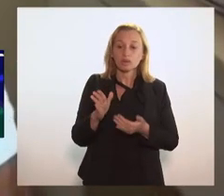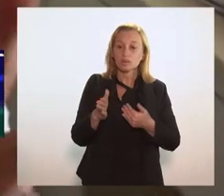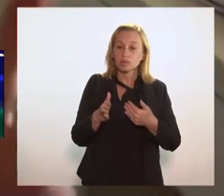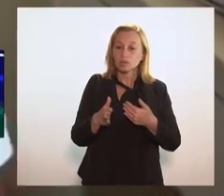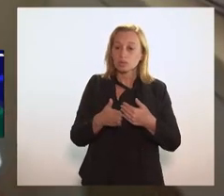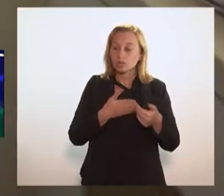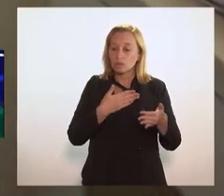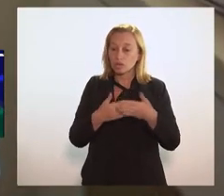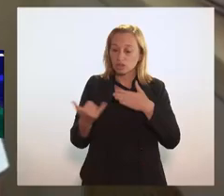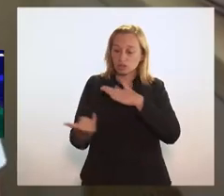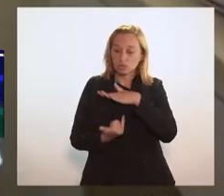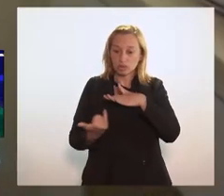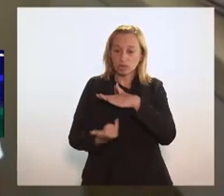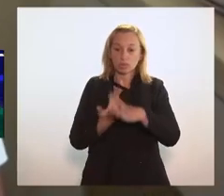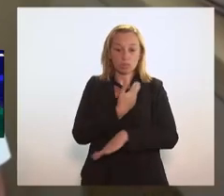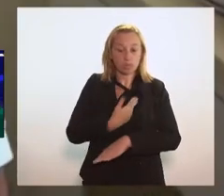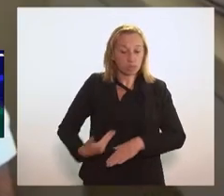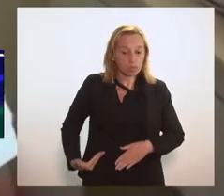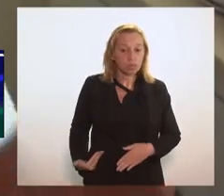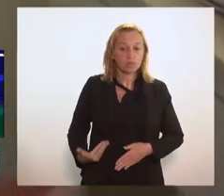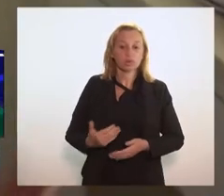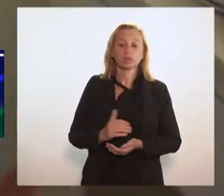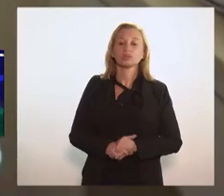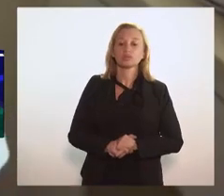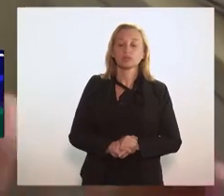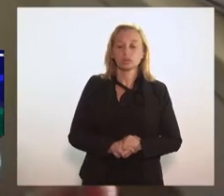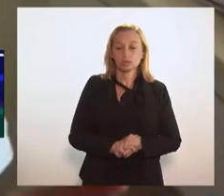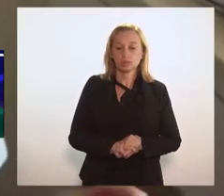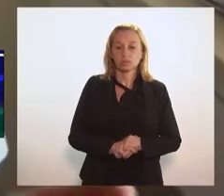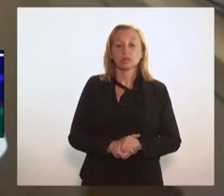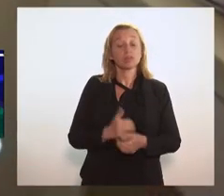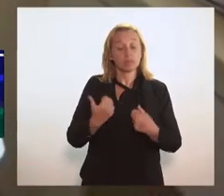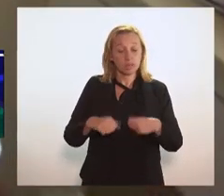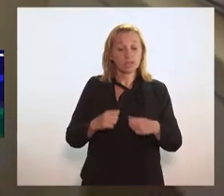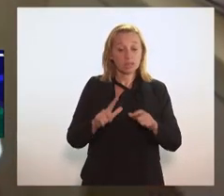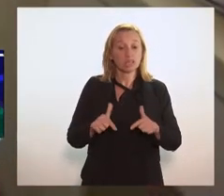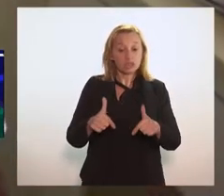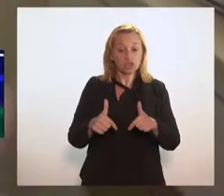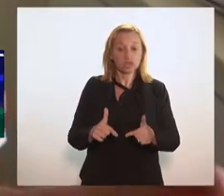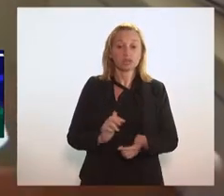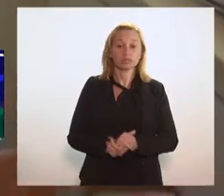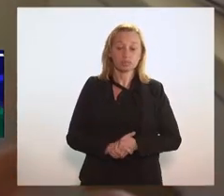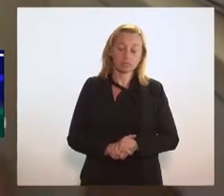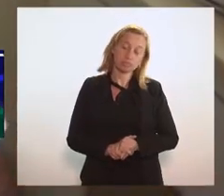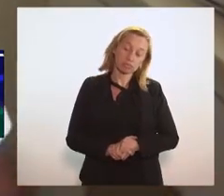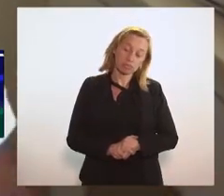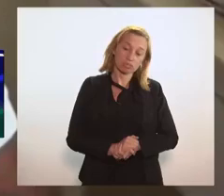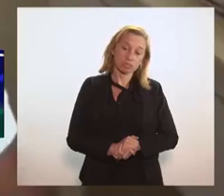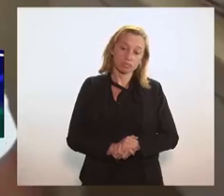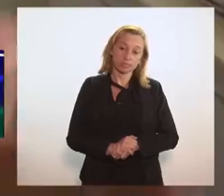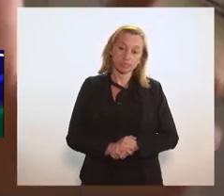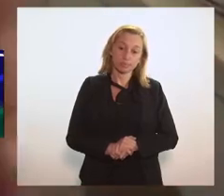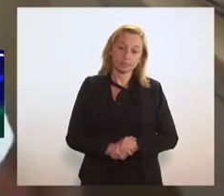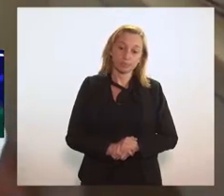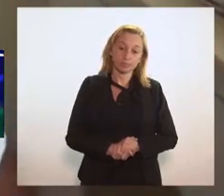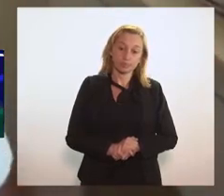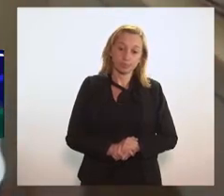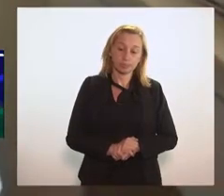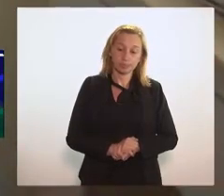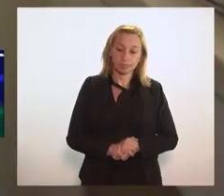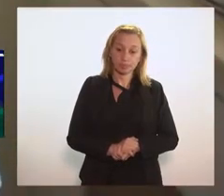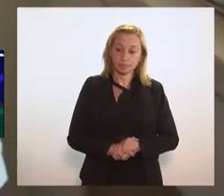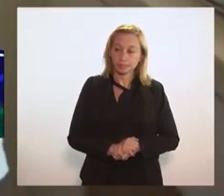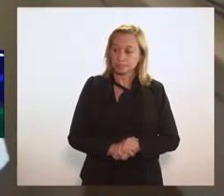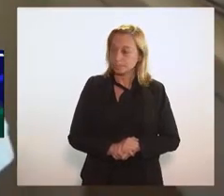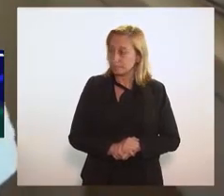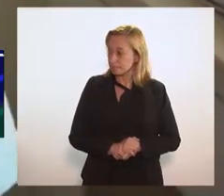instituição pública, ou alguma instituição credenciada tem que simular isso, porque senão a gente vai novamente entrar em rota de colisão com o